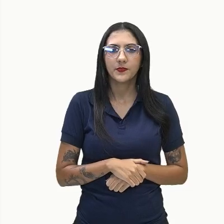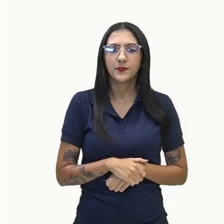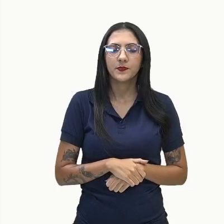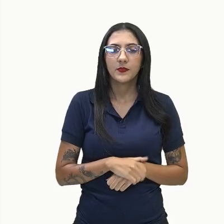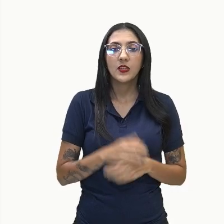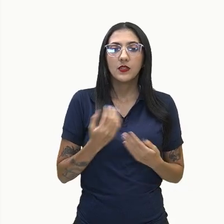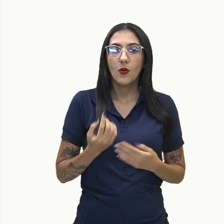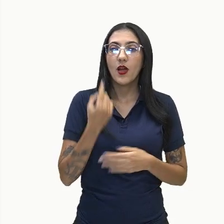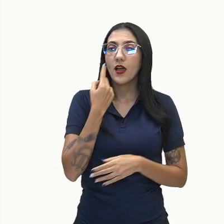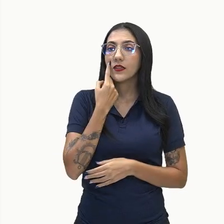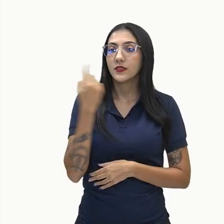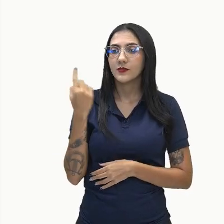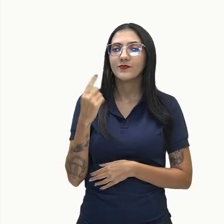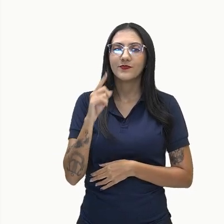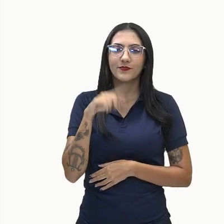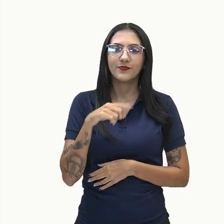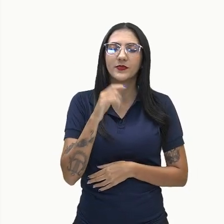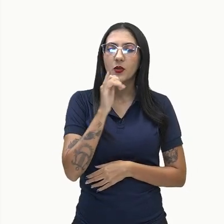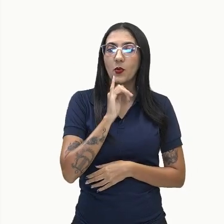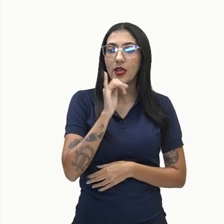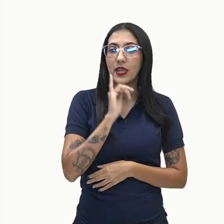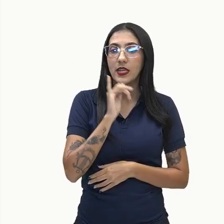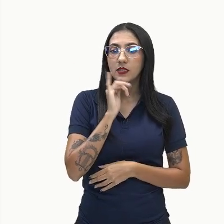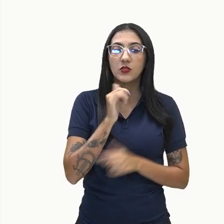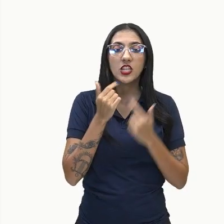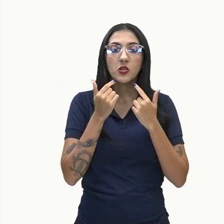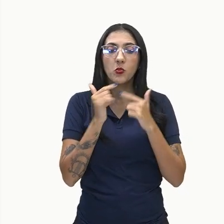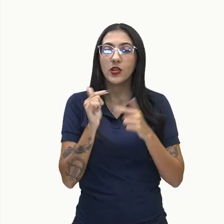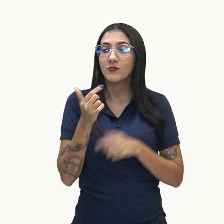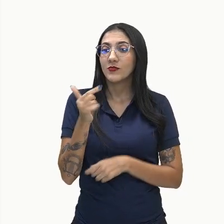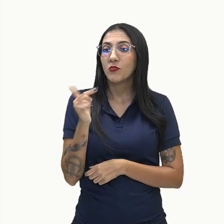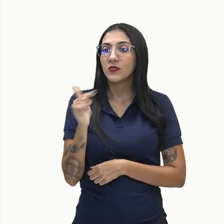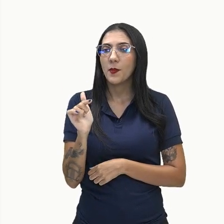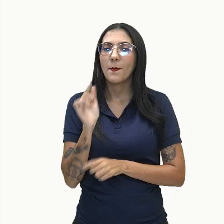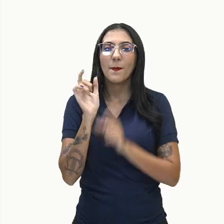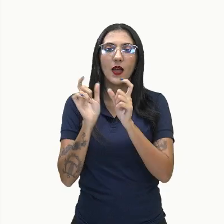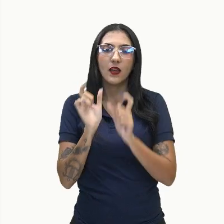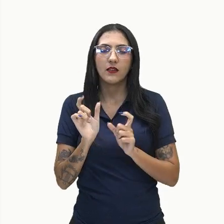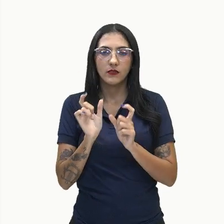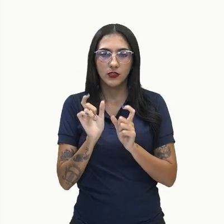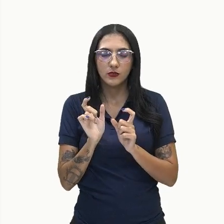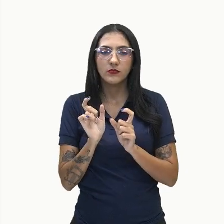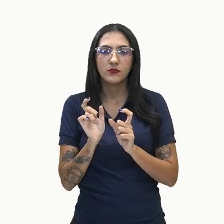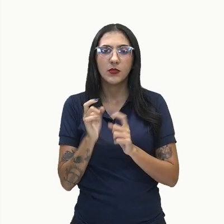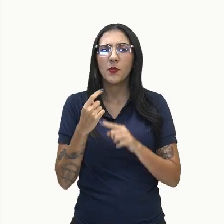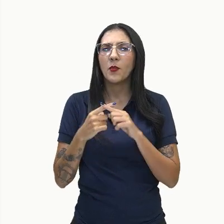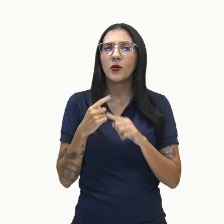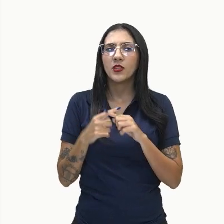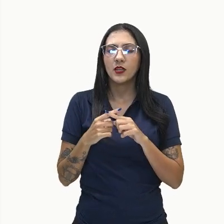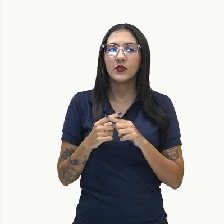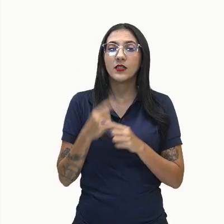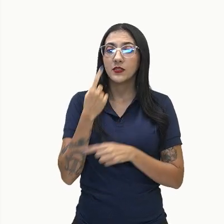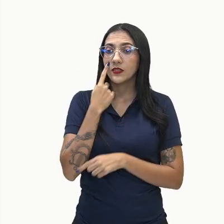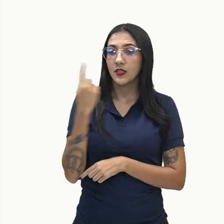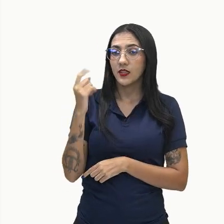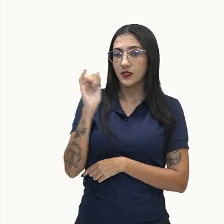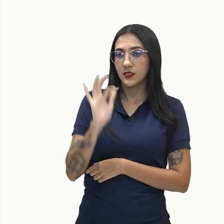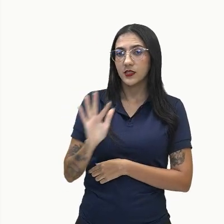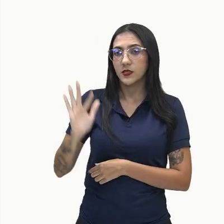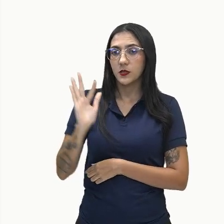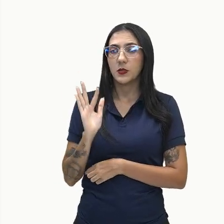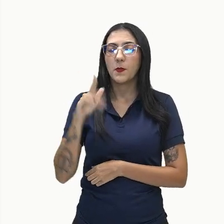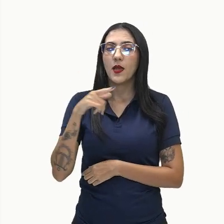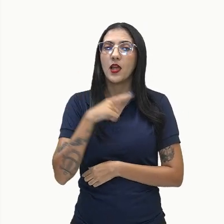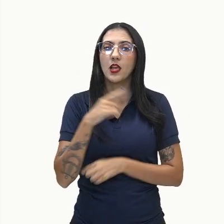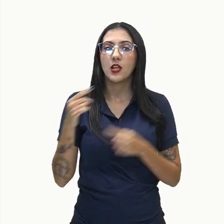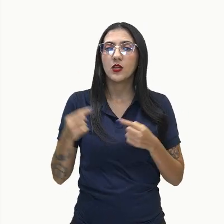aqui eu tenho um exemplo de linguagem não verbal. Por que eu tenho neste exemplo